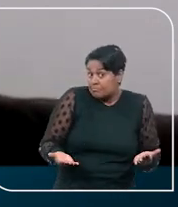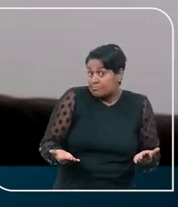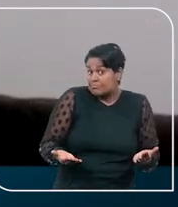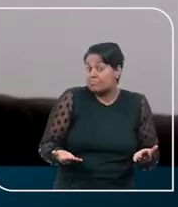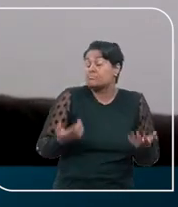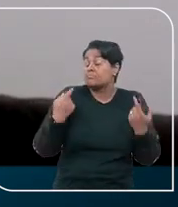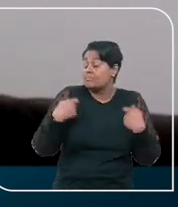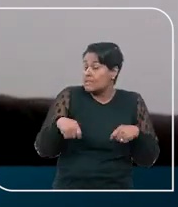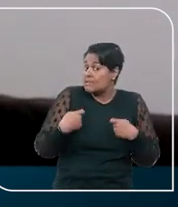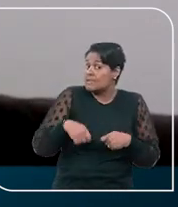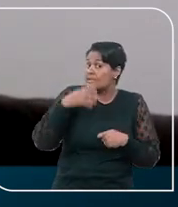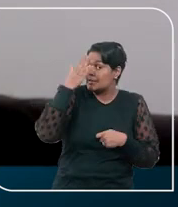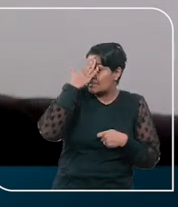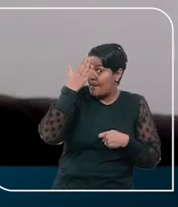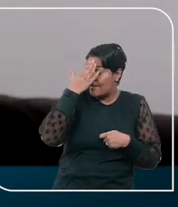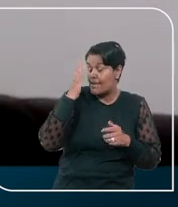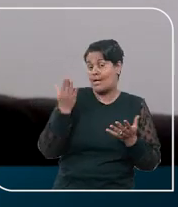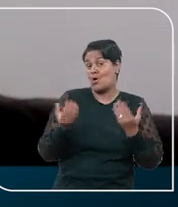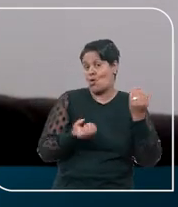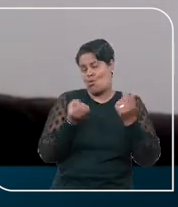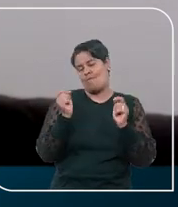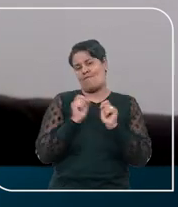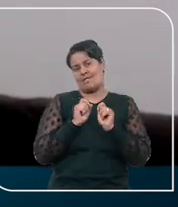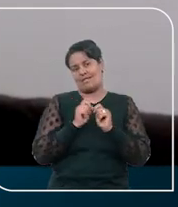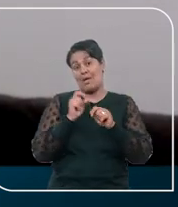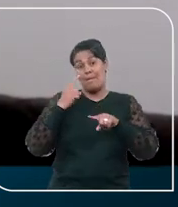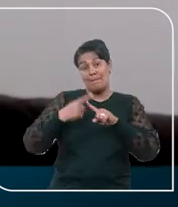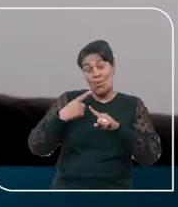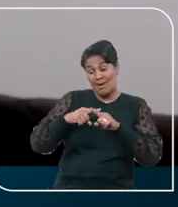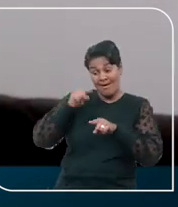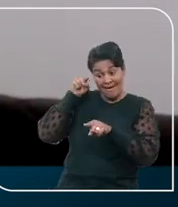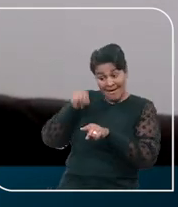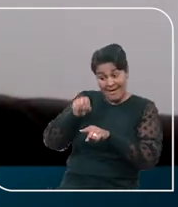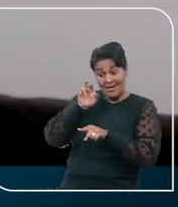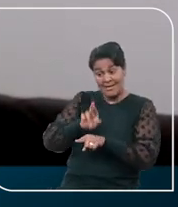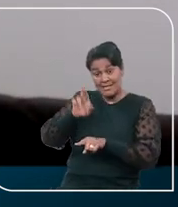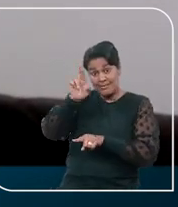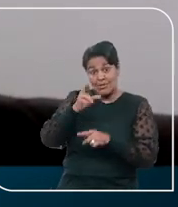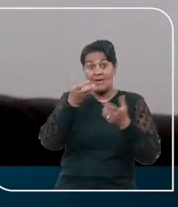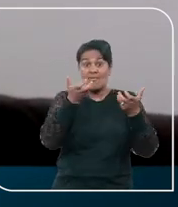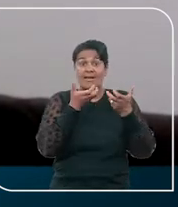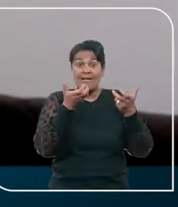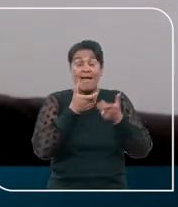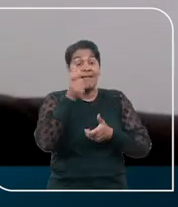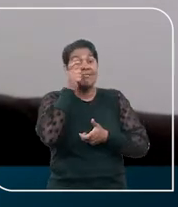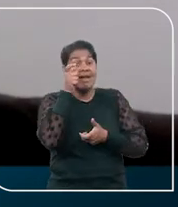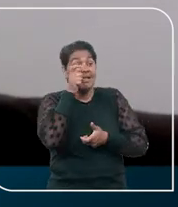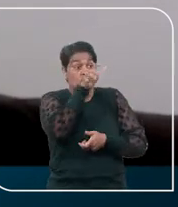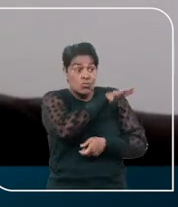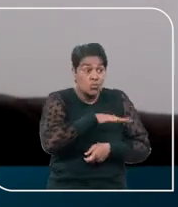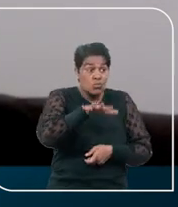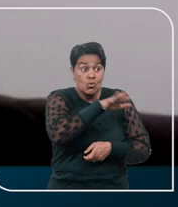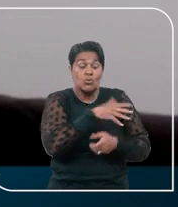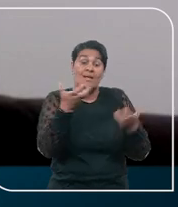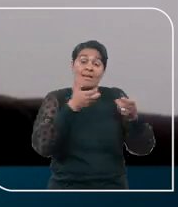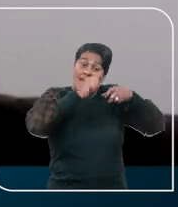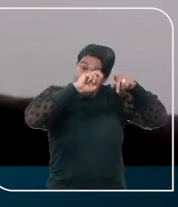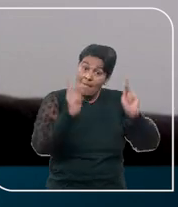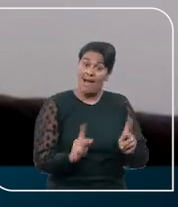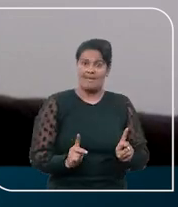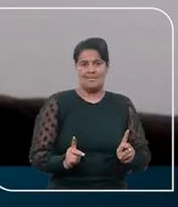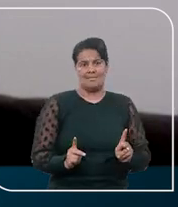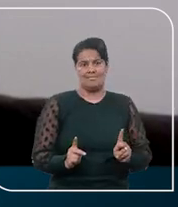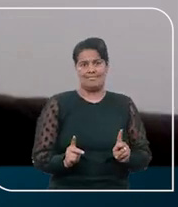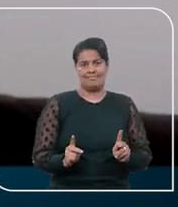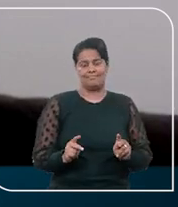síndico como um grande guardião dos interesses coletivos. E daí a gente tem todos os desdobramentos,